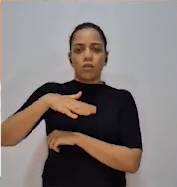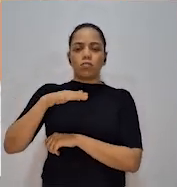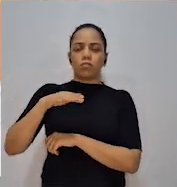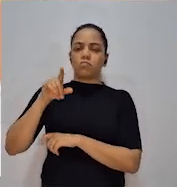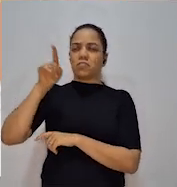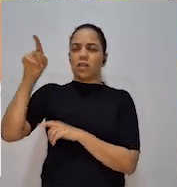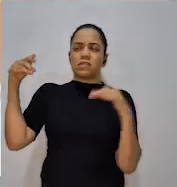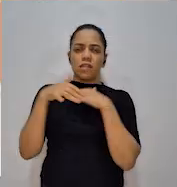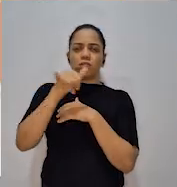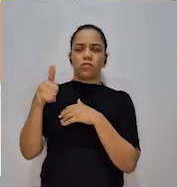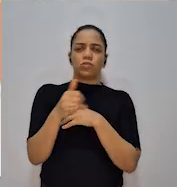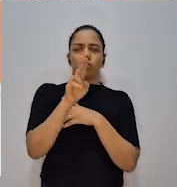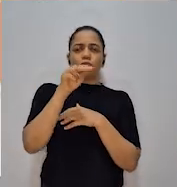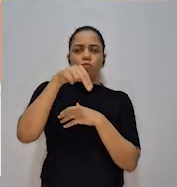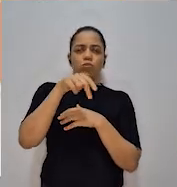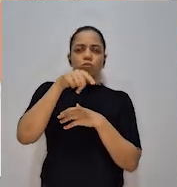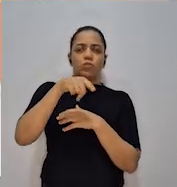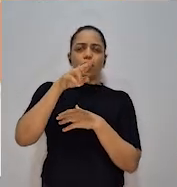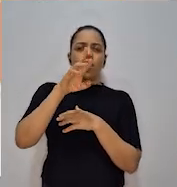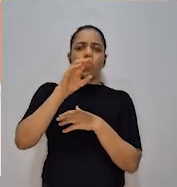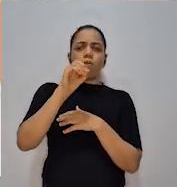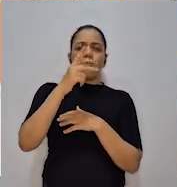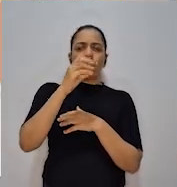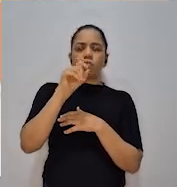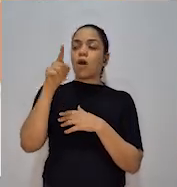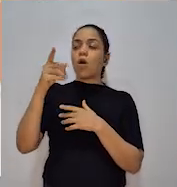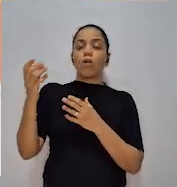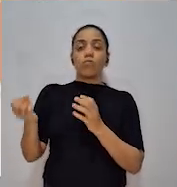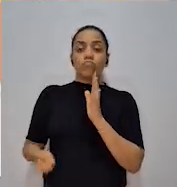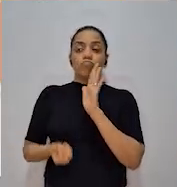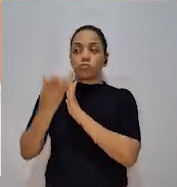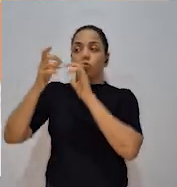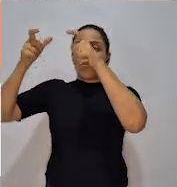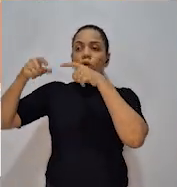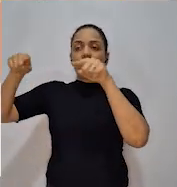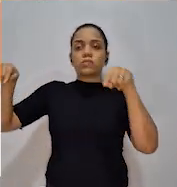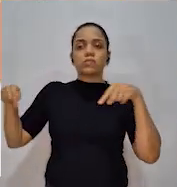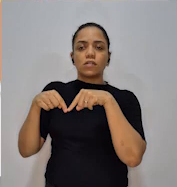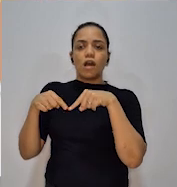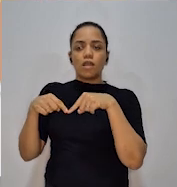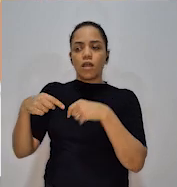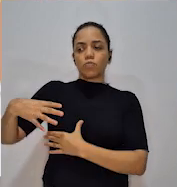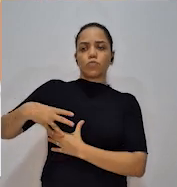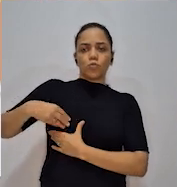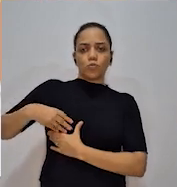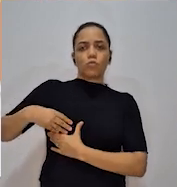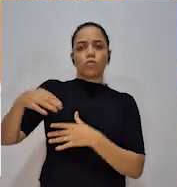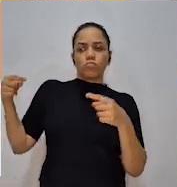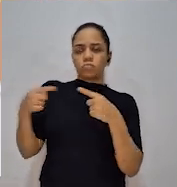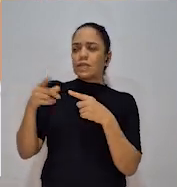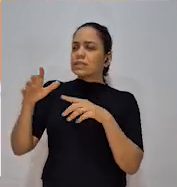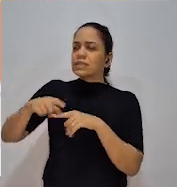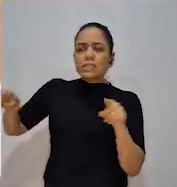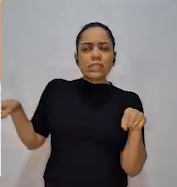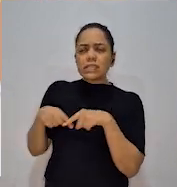sala de amamentação, de retirar leite, né, para as mulheres. Aí eu perguntei, eu estava lá, eu olhei, linda